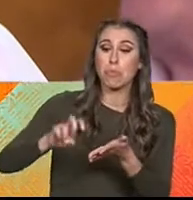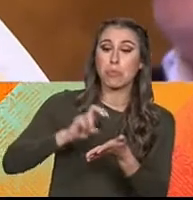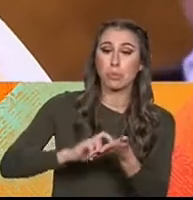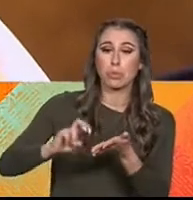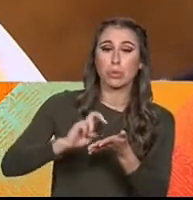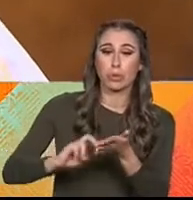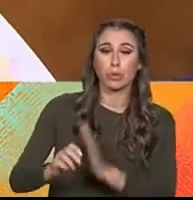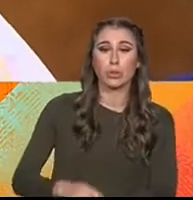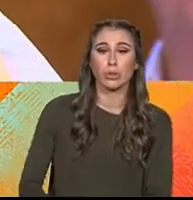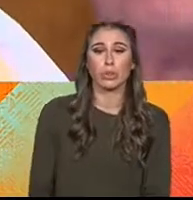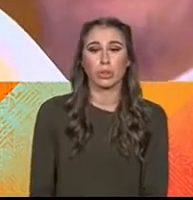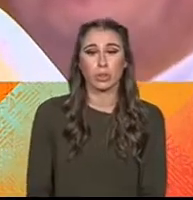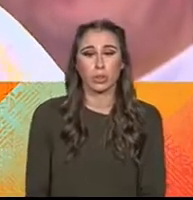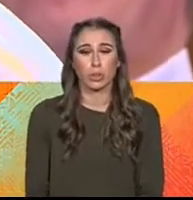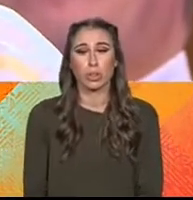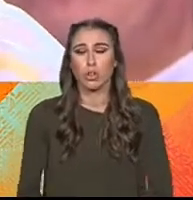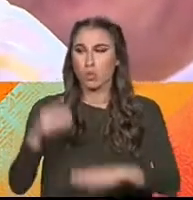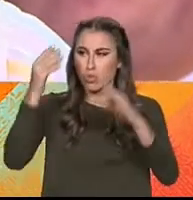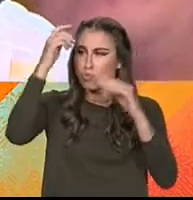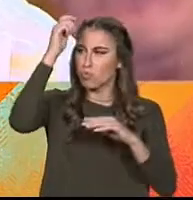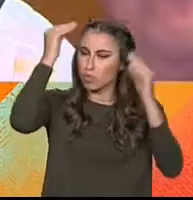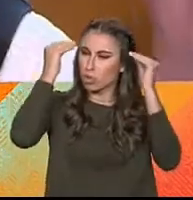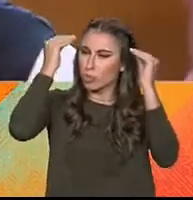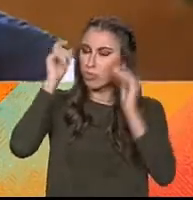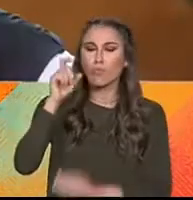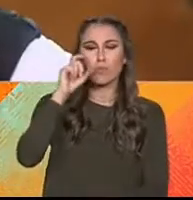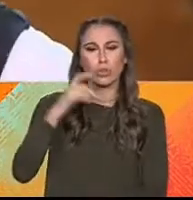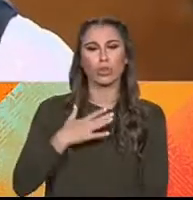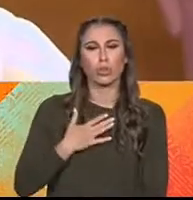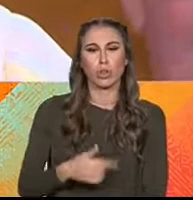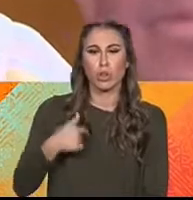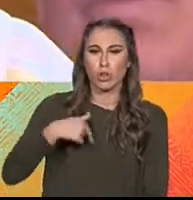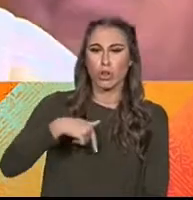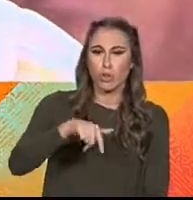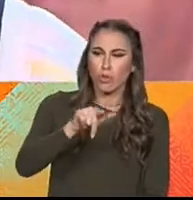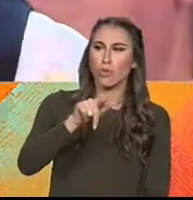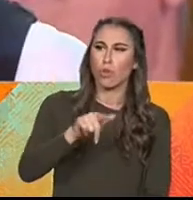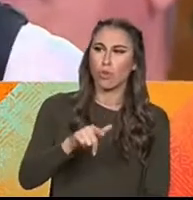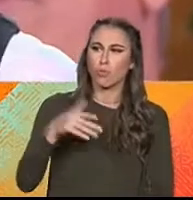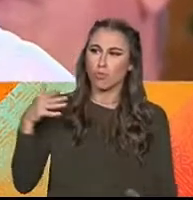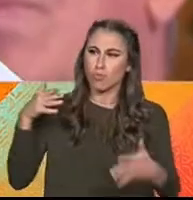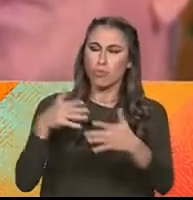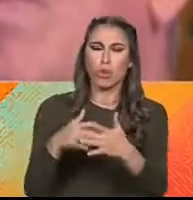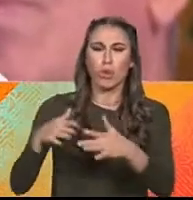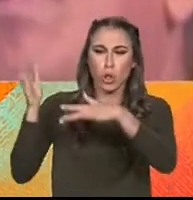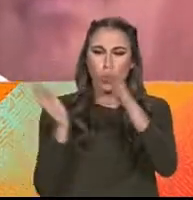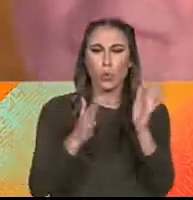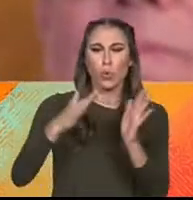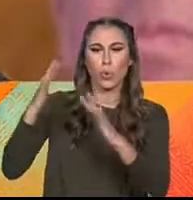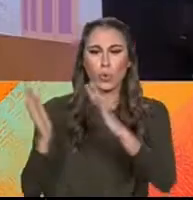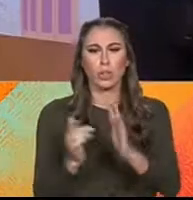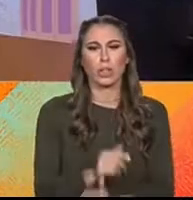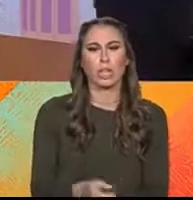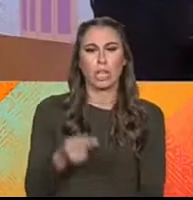cajado é meu suporte, o meu chapéu me protege. Vou de frente ao vento norte, a minha fé é que me rege. Este